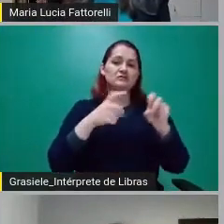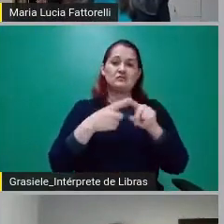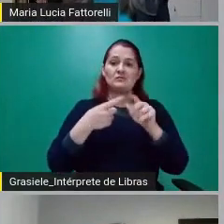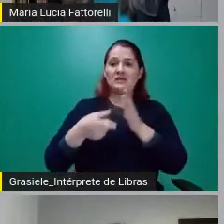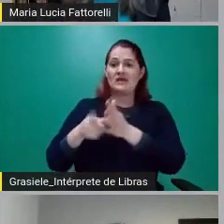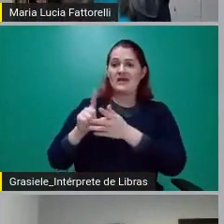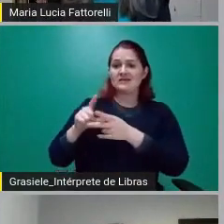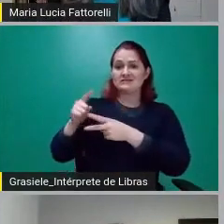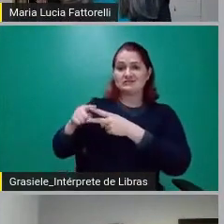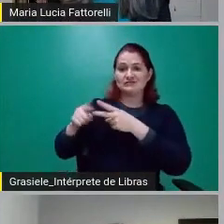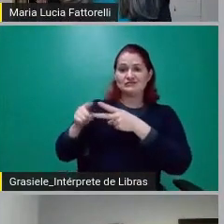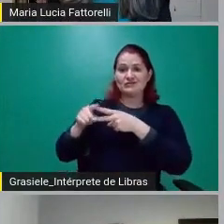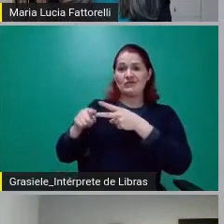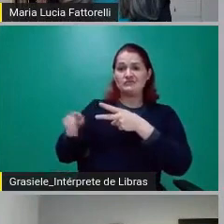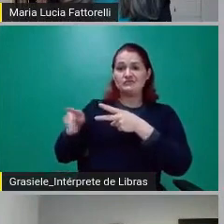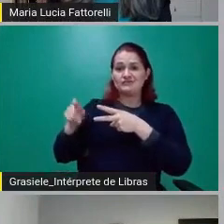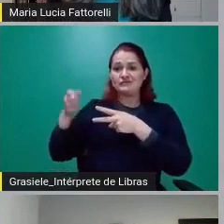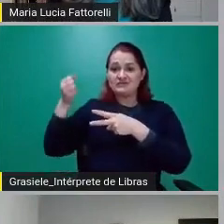posto,